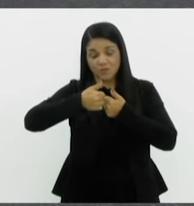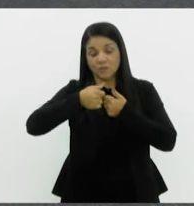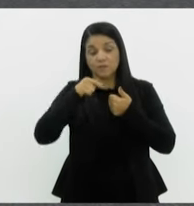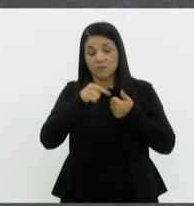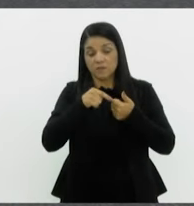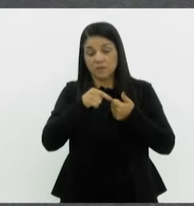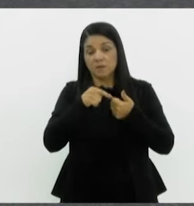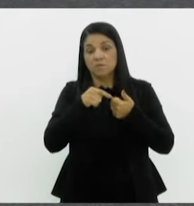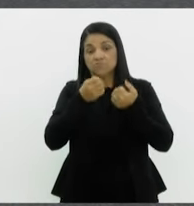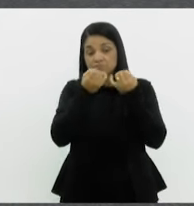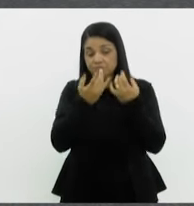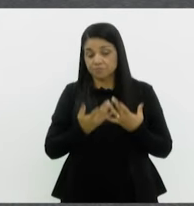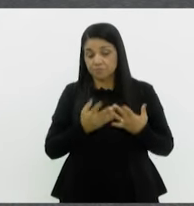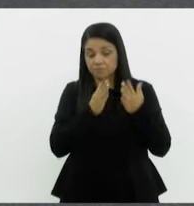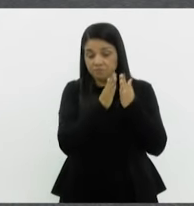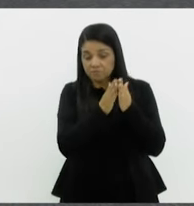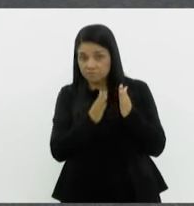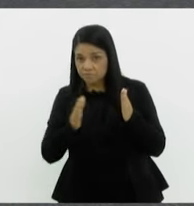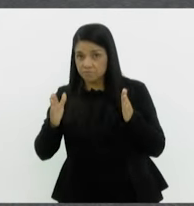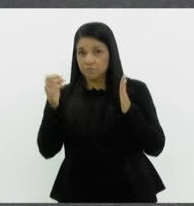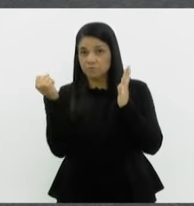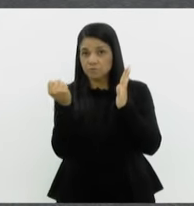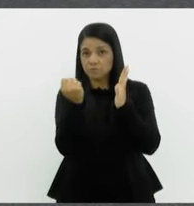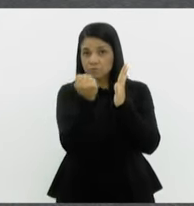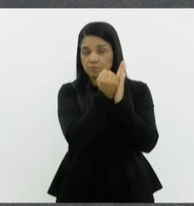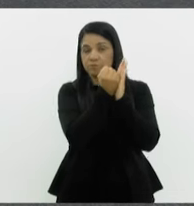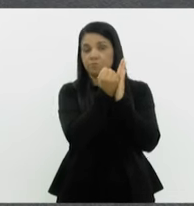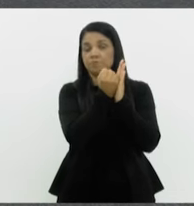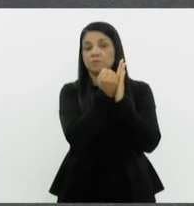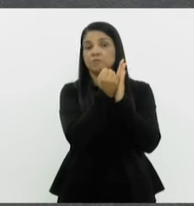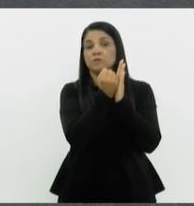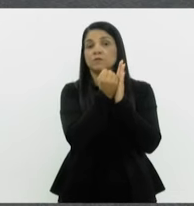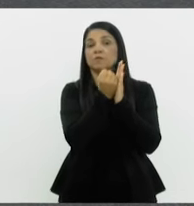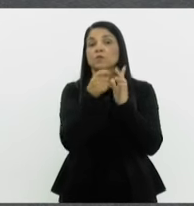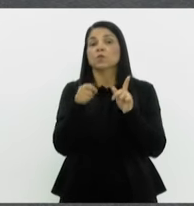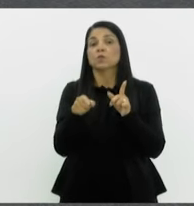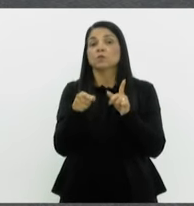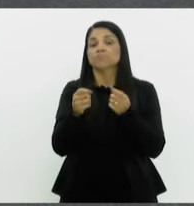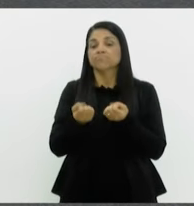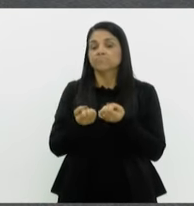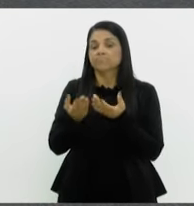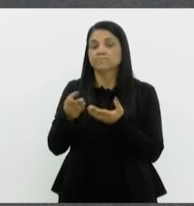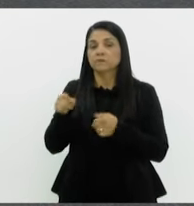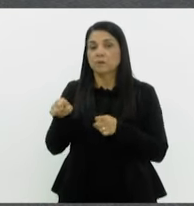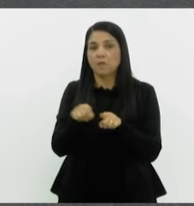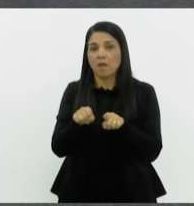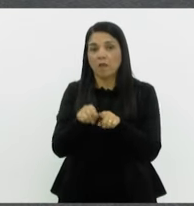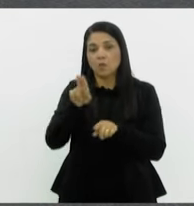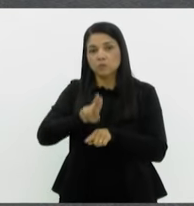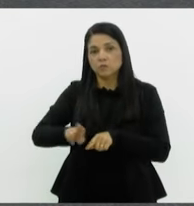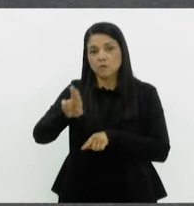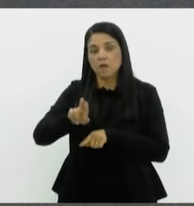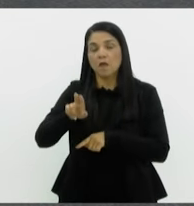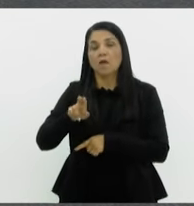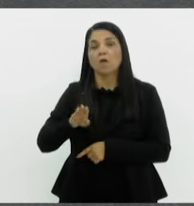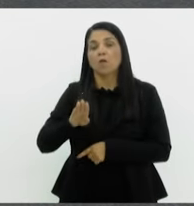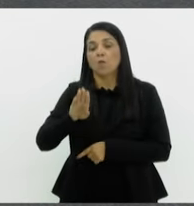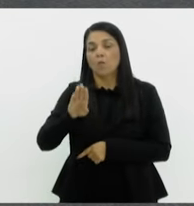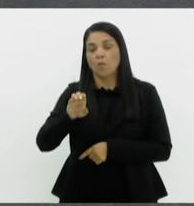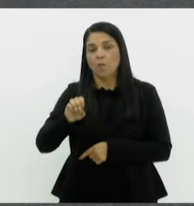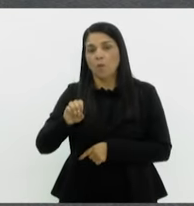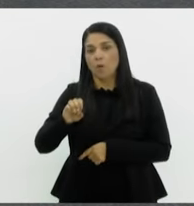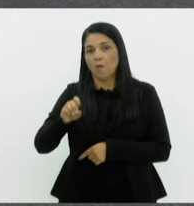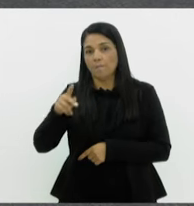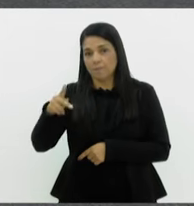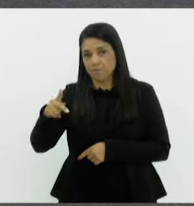estendido ao símbolo oficial do BOP, Batalhão de Operações de Policiais